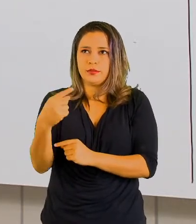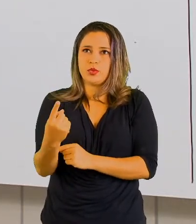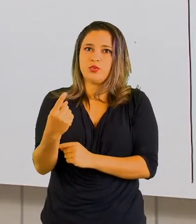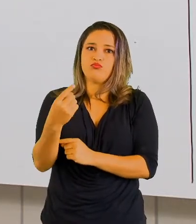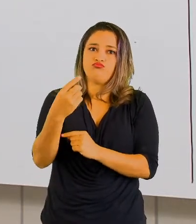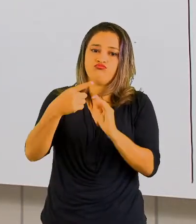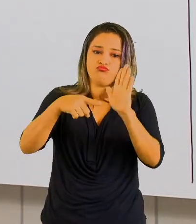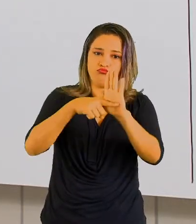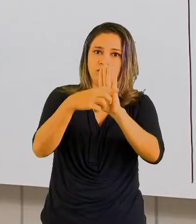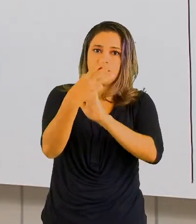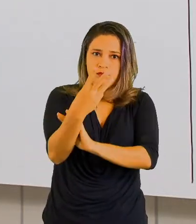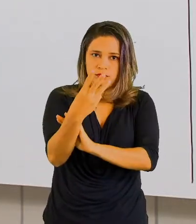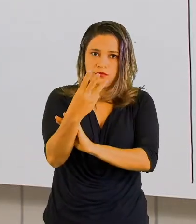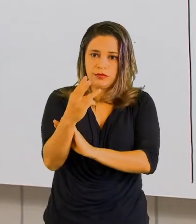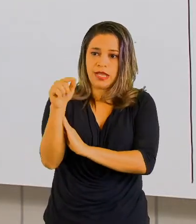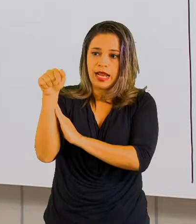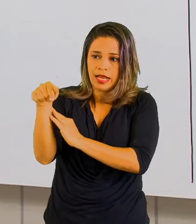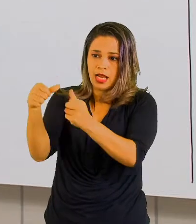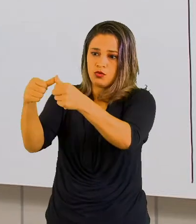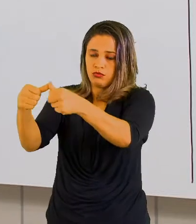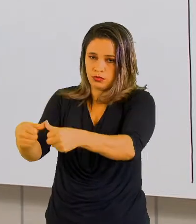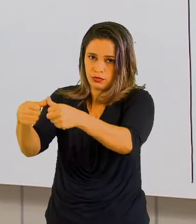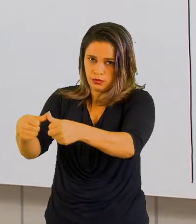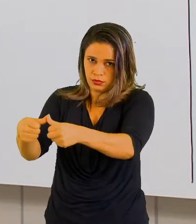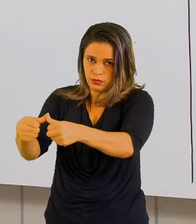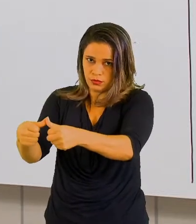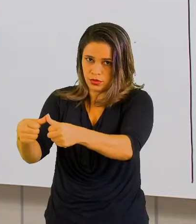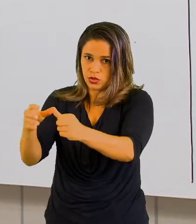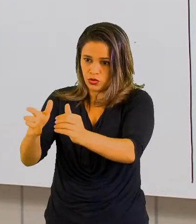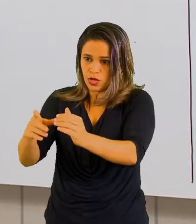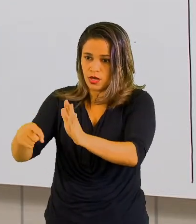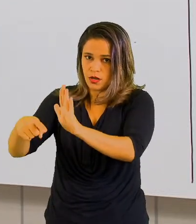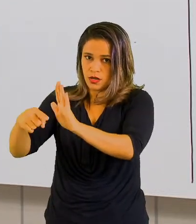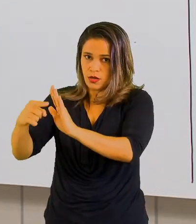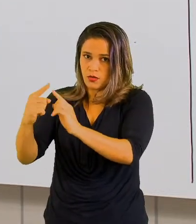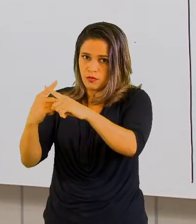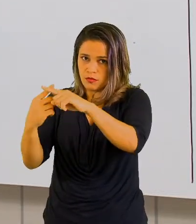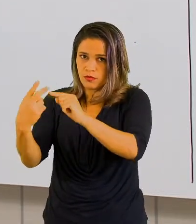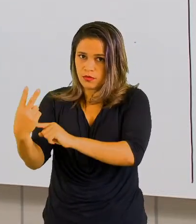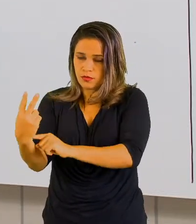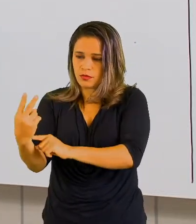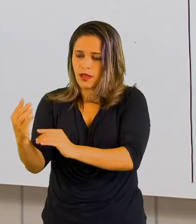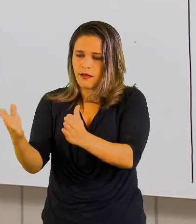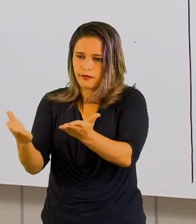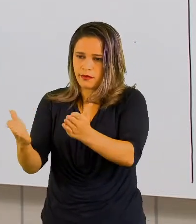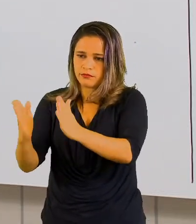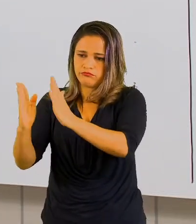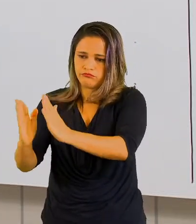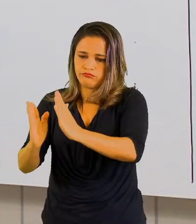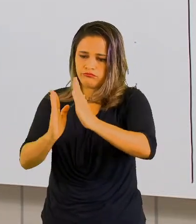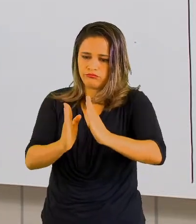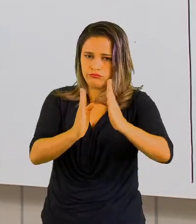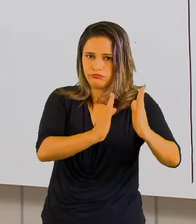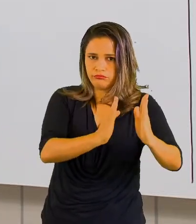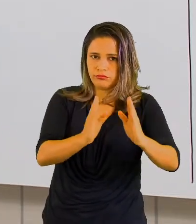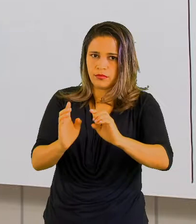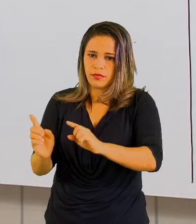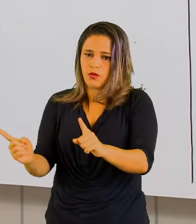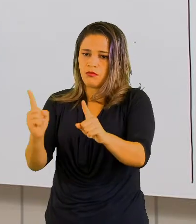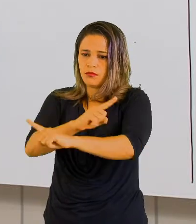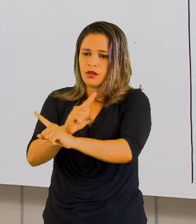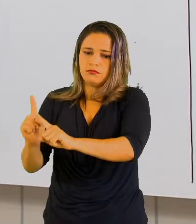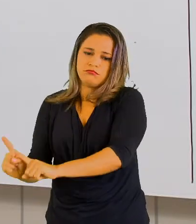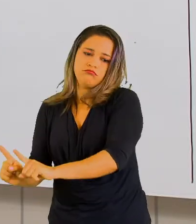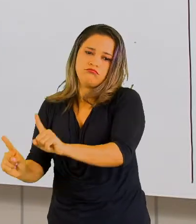da posição em que a gente se encontra, que no caso aqui na abscissa 2, um deslocamento de 3 unidades no sentido contrário, né? 3 unidades